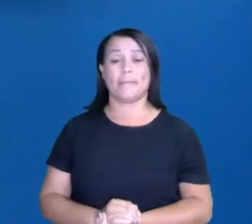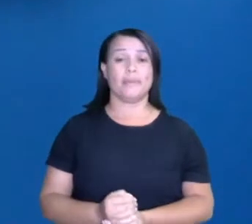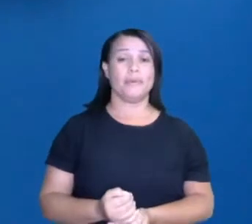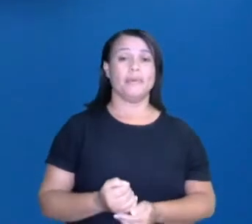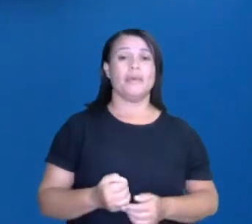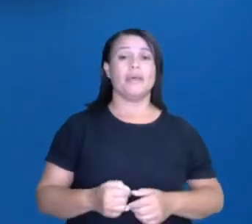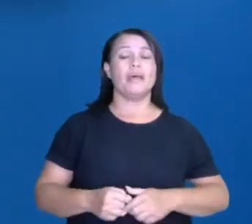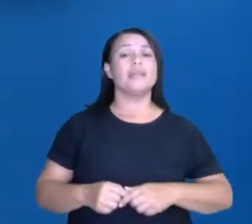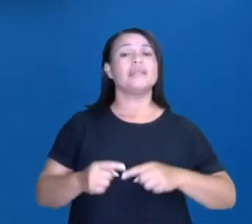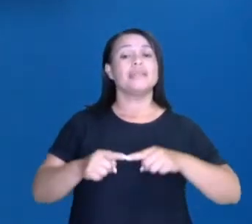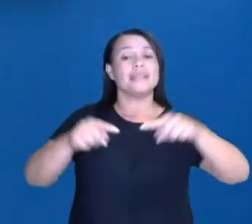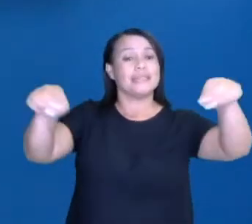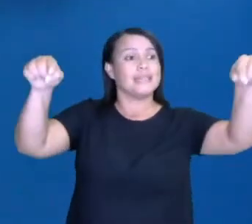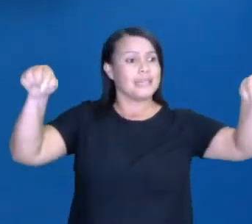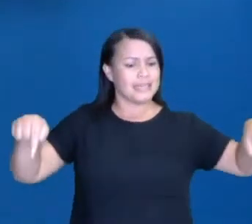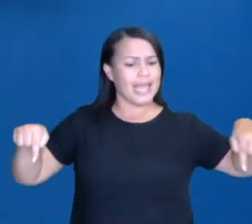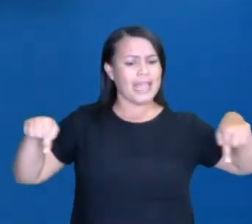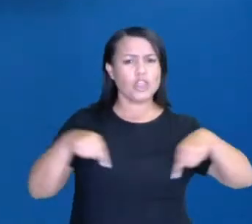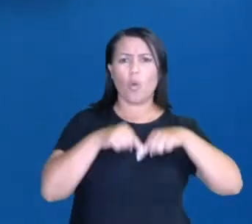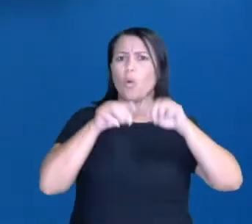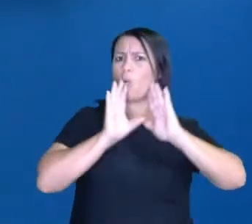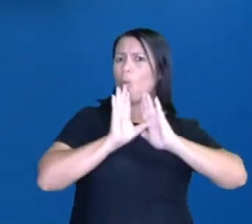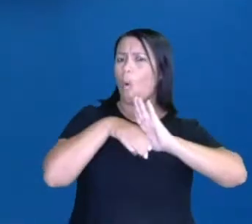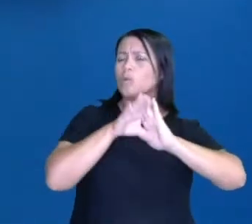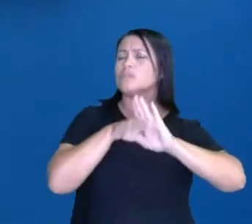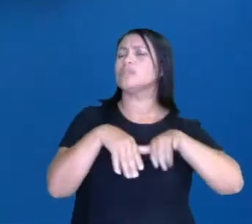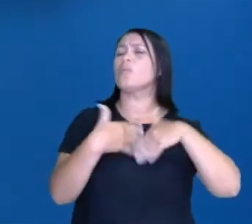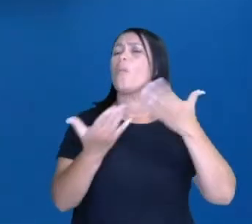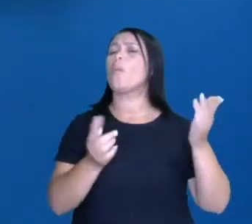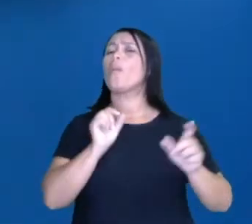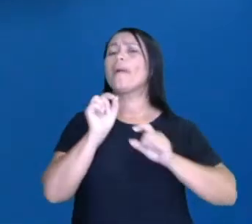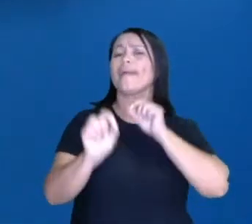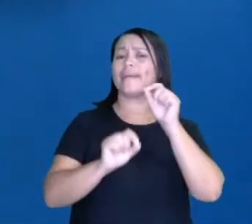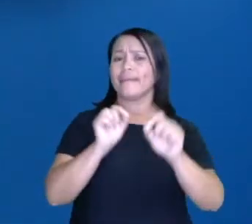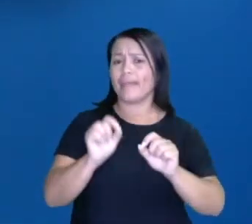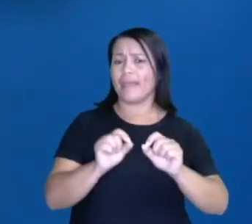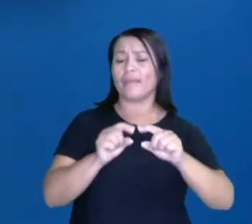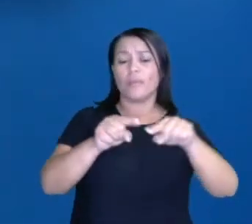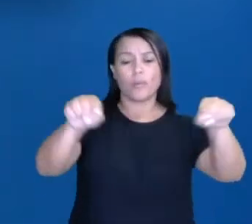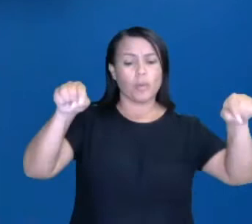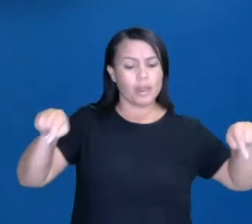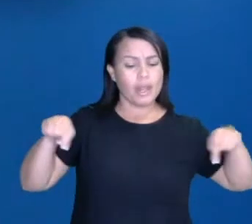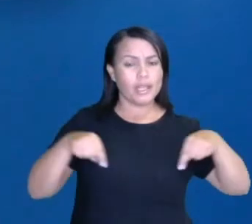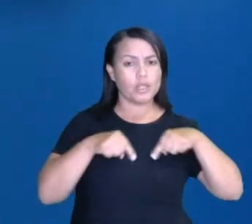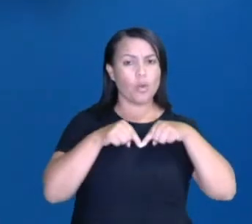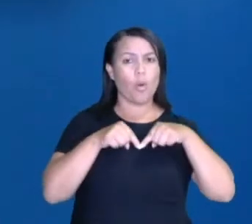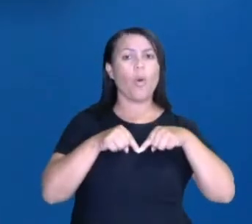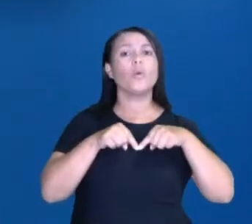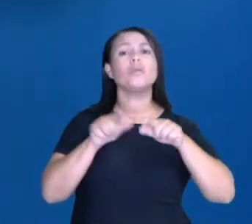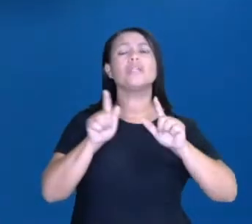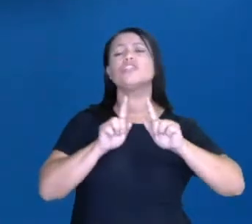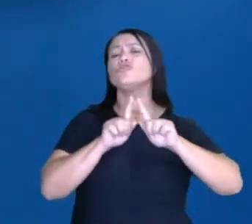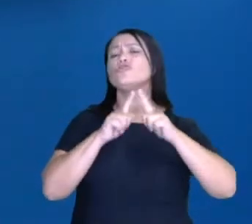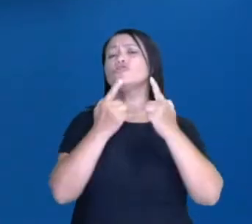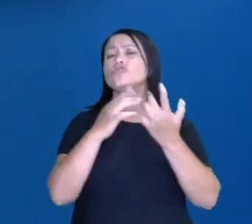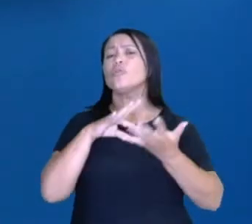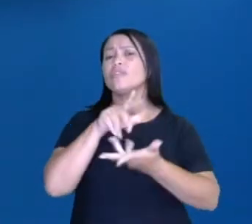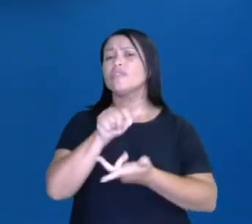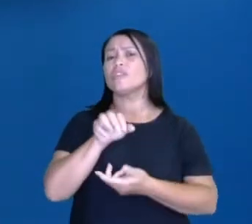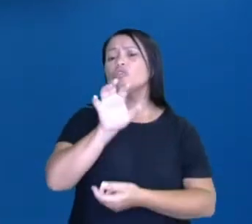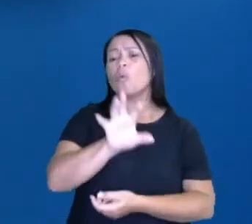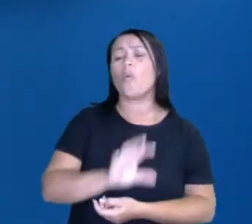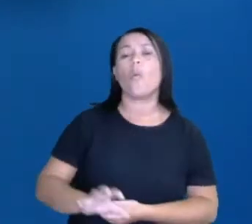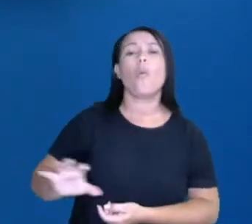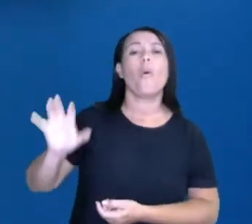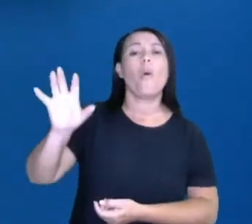Território é o nosso próximo conceito. O que é território, né? O território, dentro da geografia, são áreas delimitadas